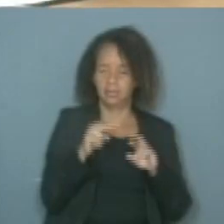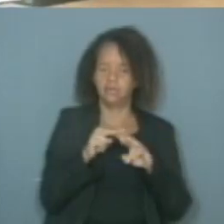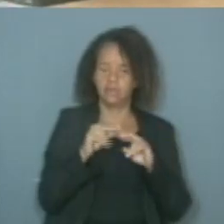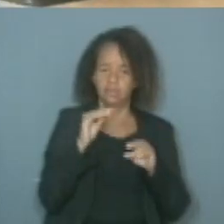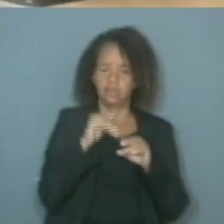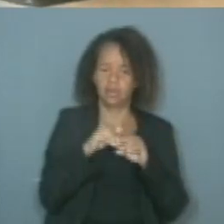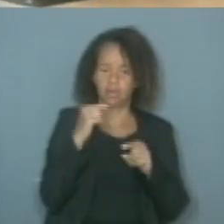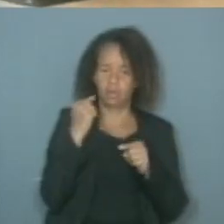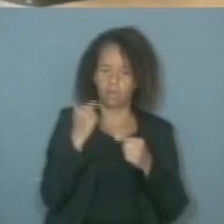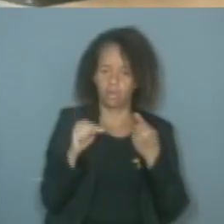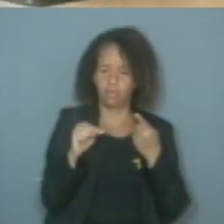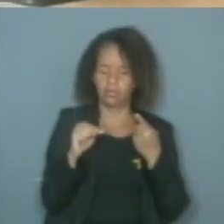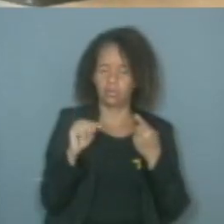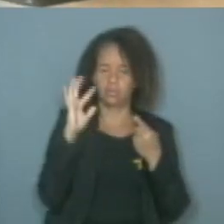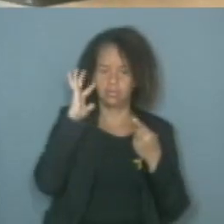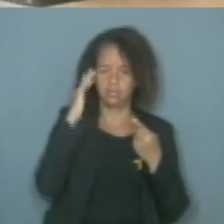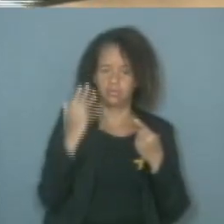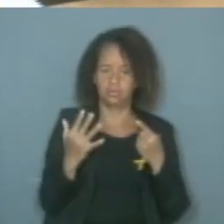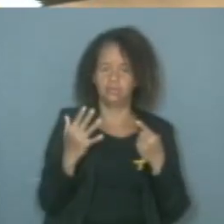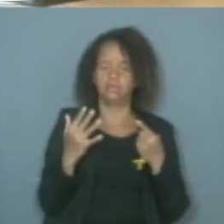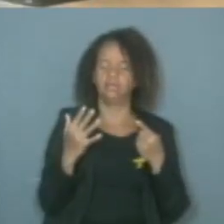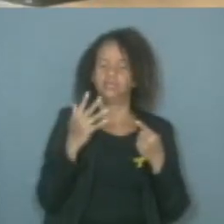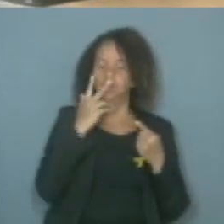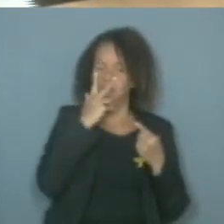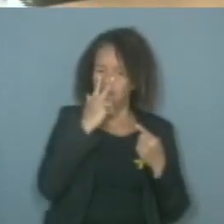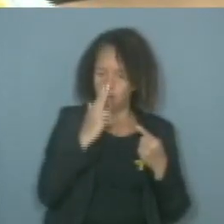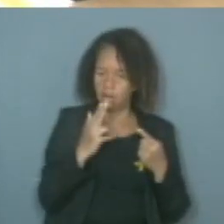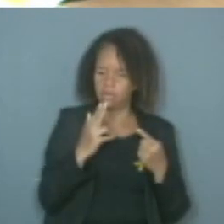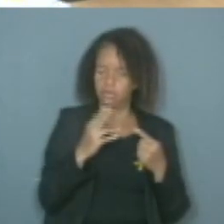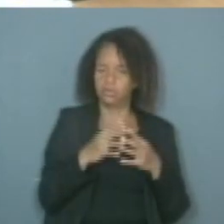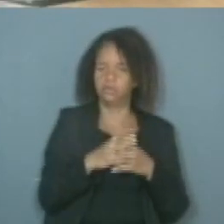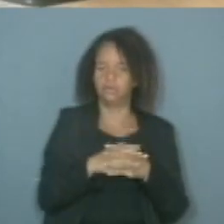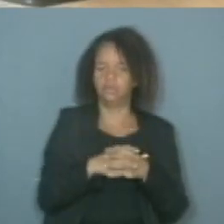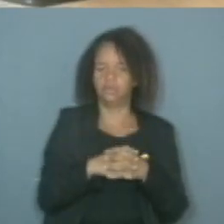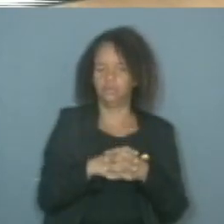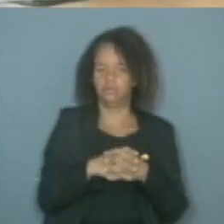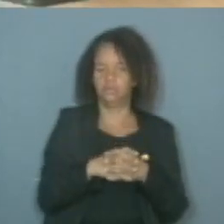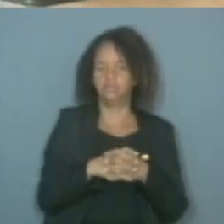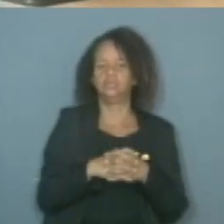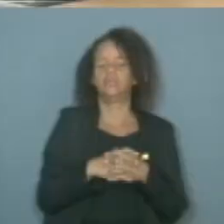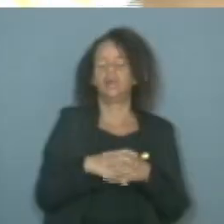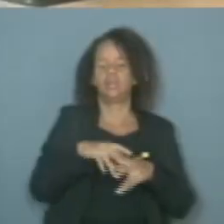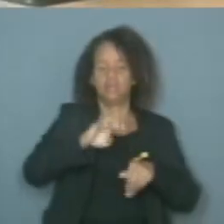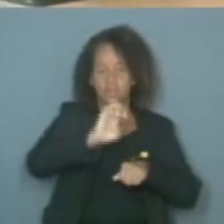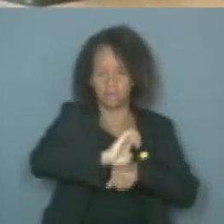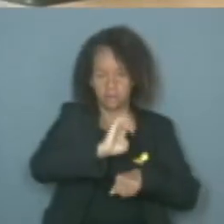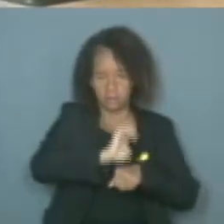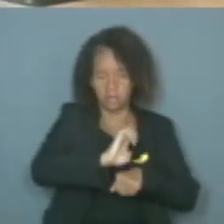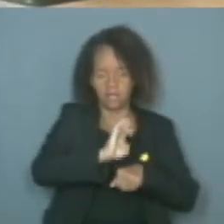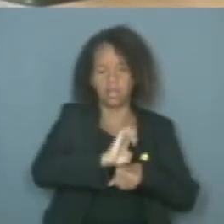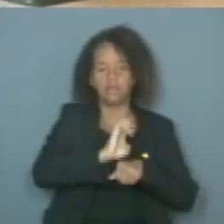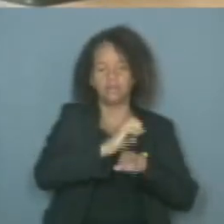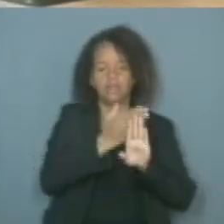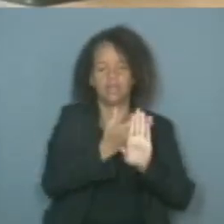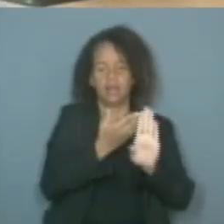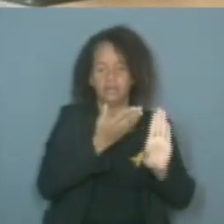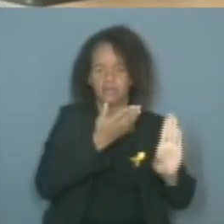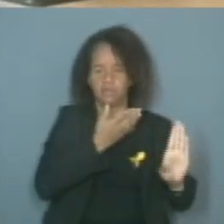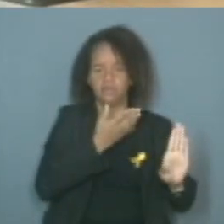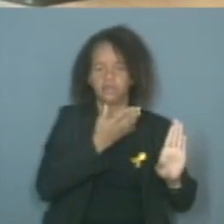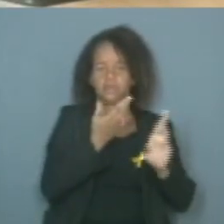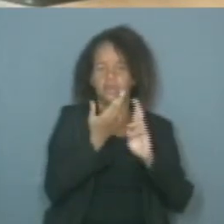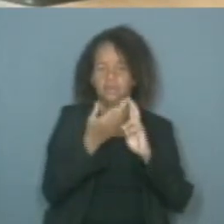votar contra, uma decisão de que eu acho que o Estado tem que estar afastado das